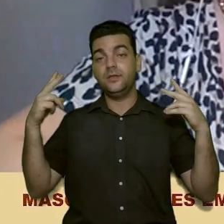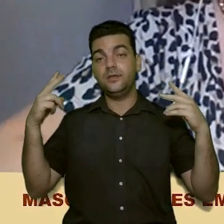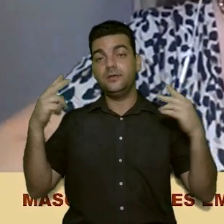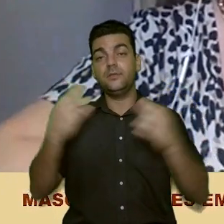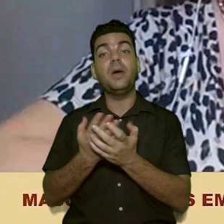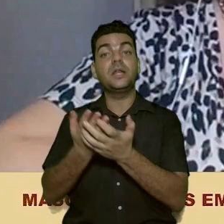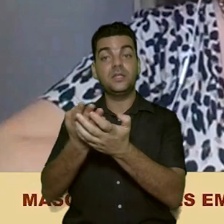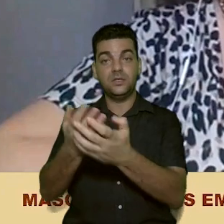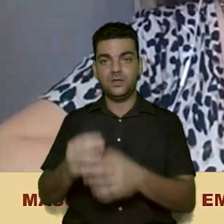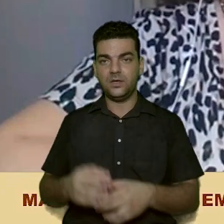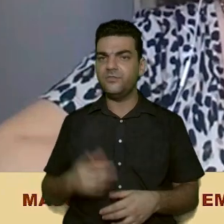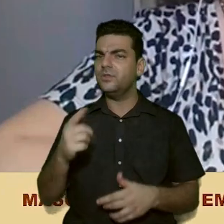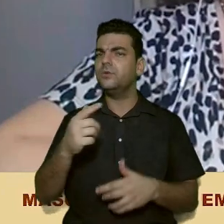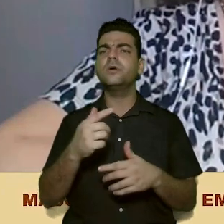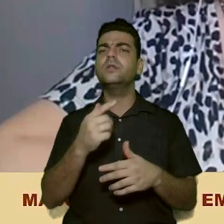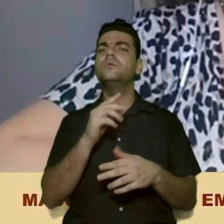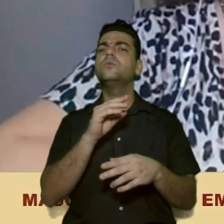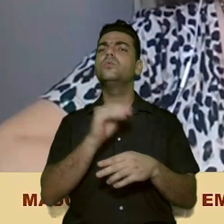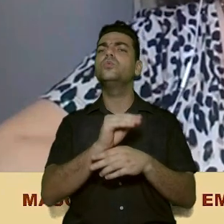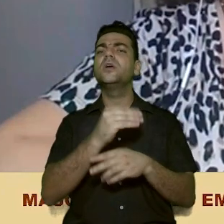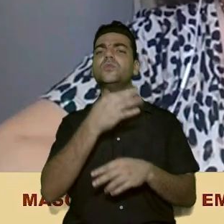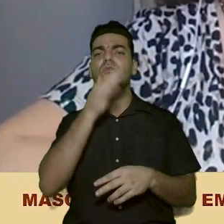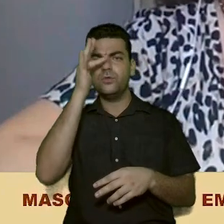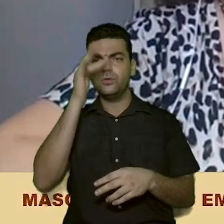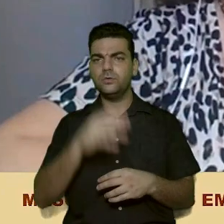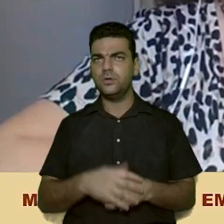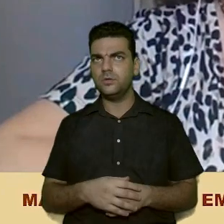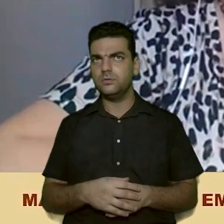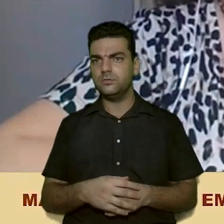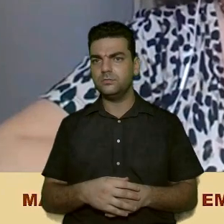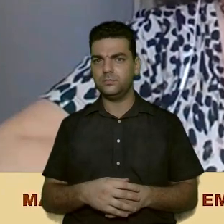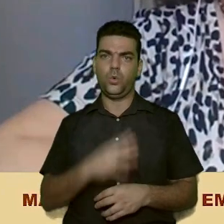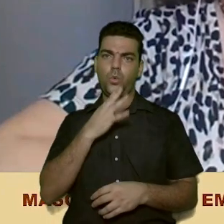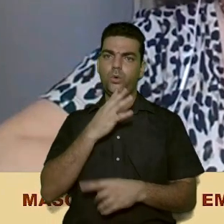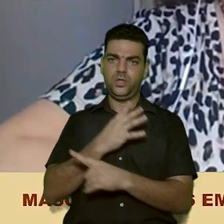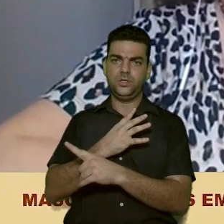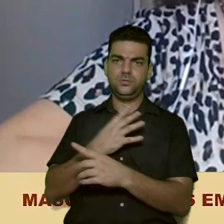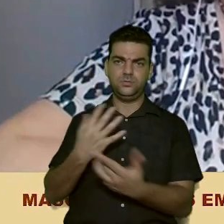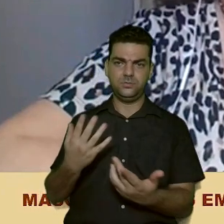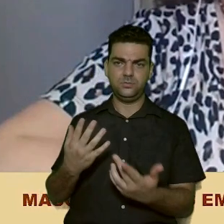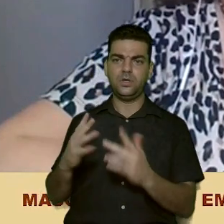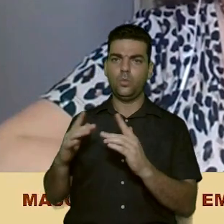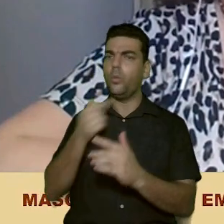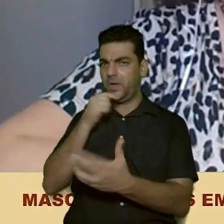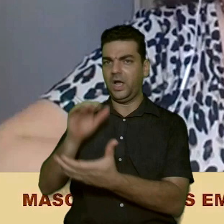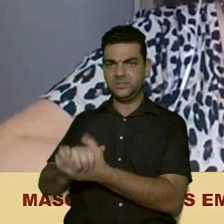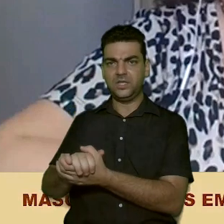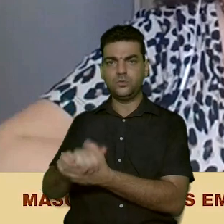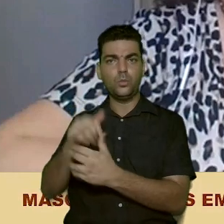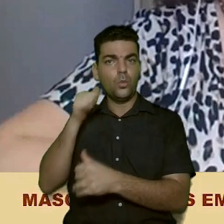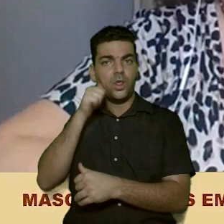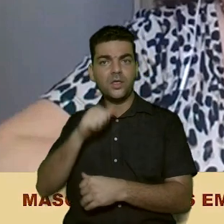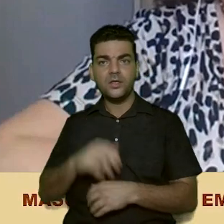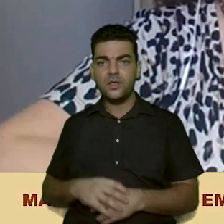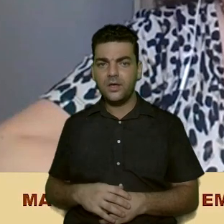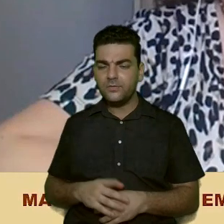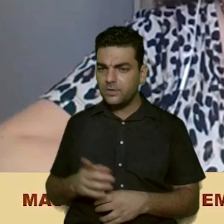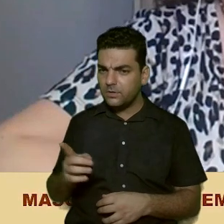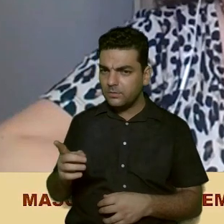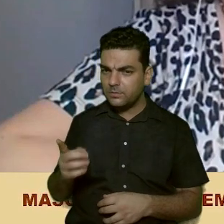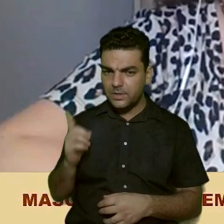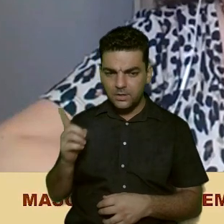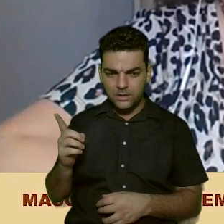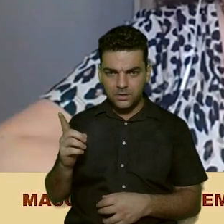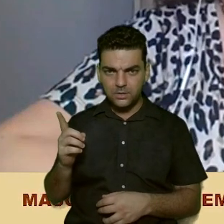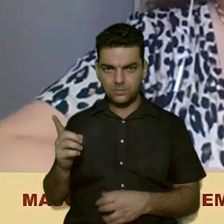fez, a gente estava conversando, você compartilhou que as pessoas vinham, você é um homem hétero, eu conheço, né, Jéssica, sua companheira, inclusive, e as pessoas vinham falar com Jéssica, pô, mas aí,